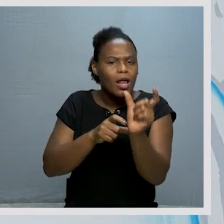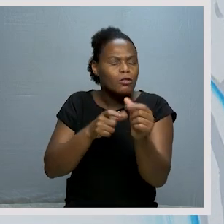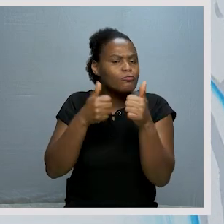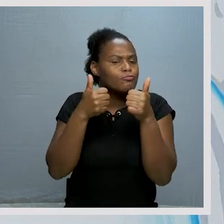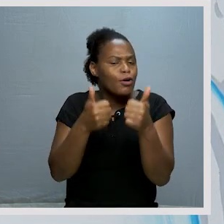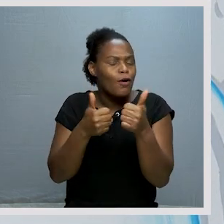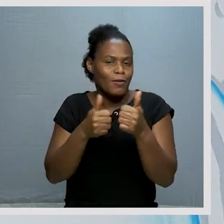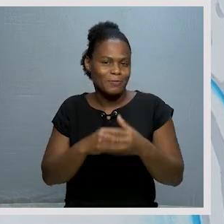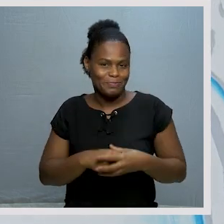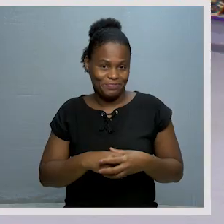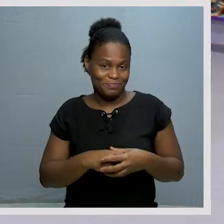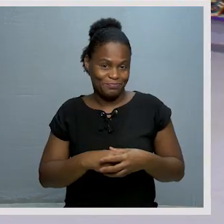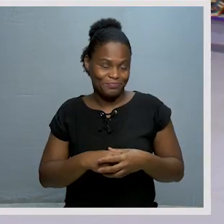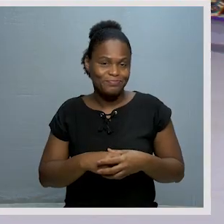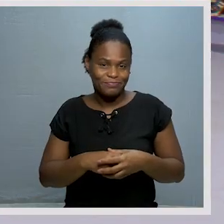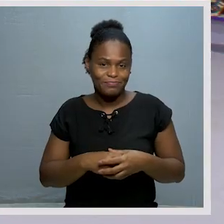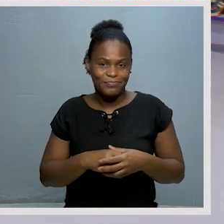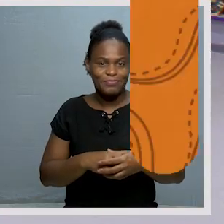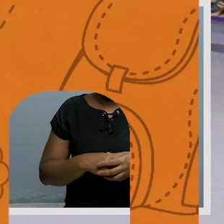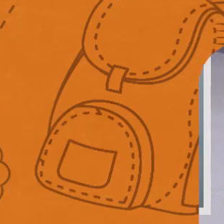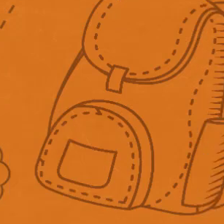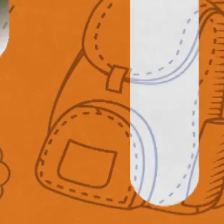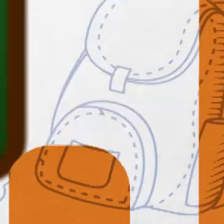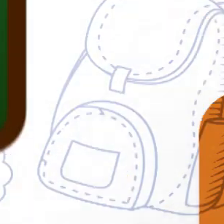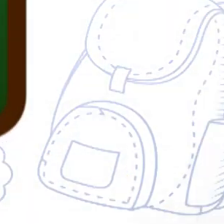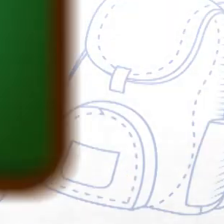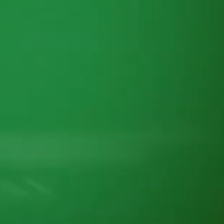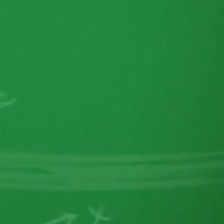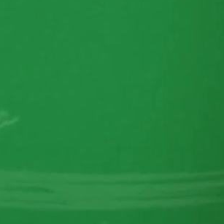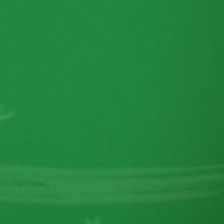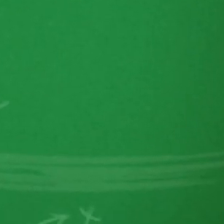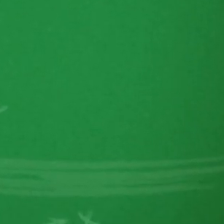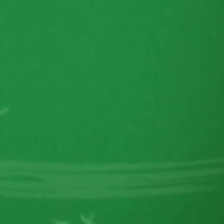das palavras. Vamos a isso.